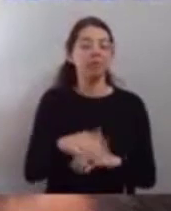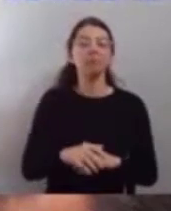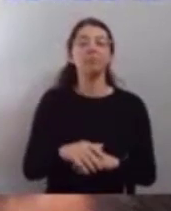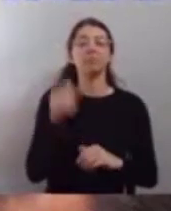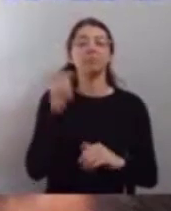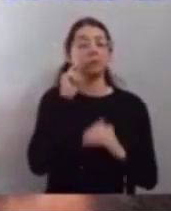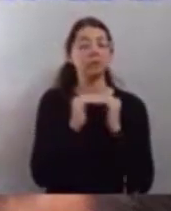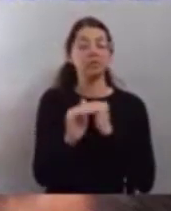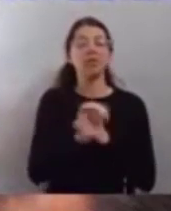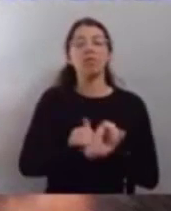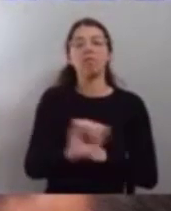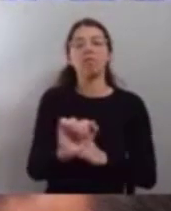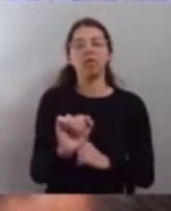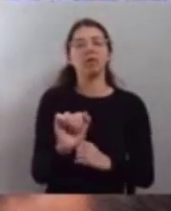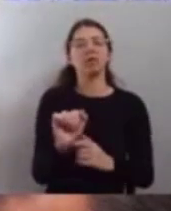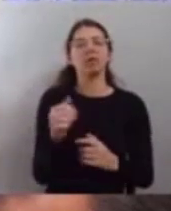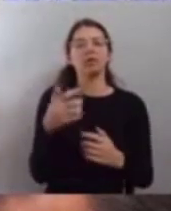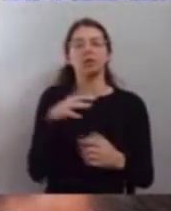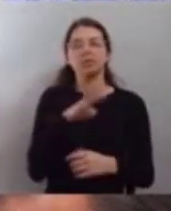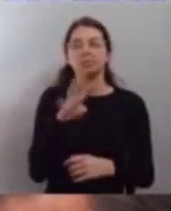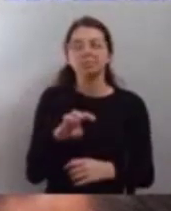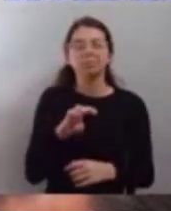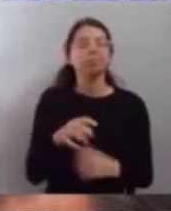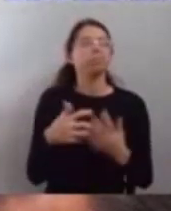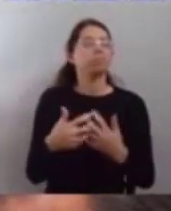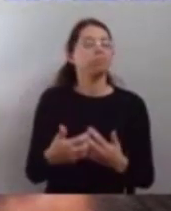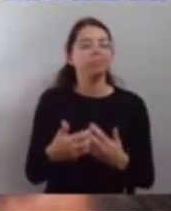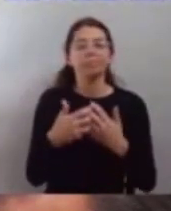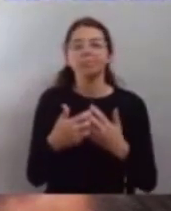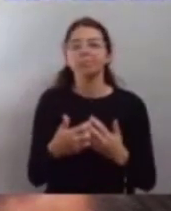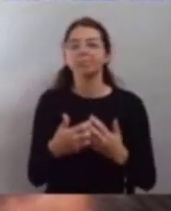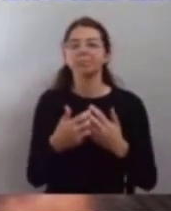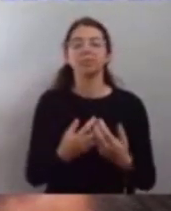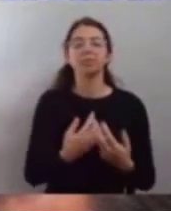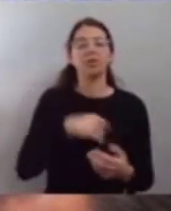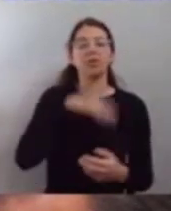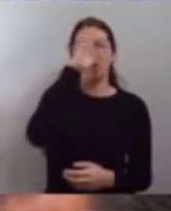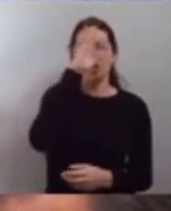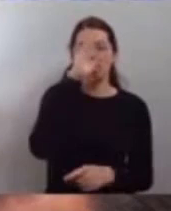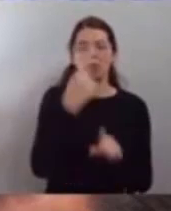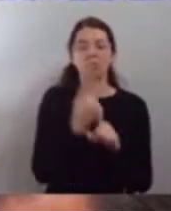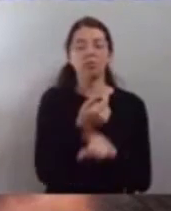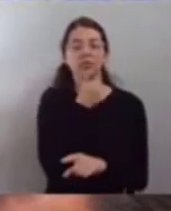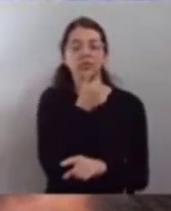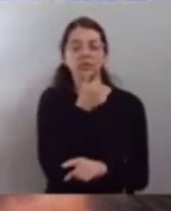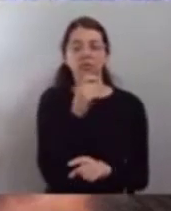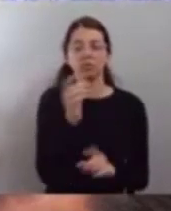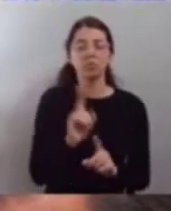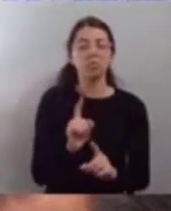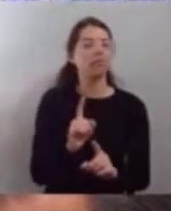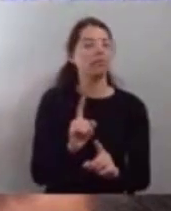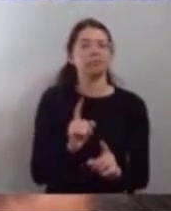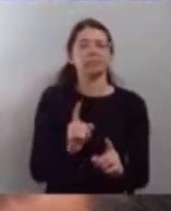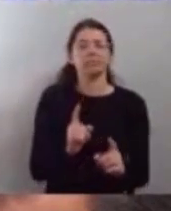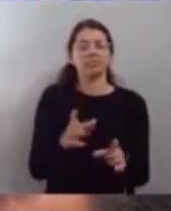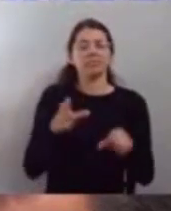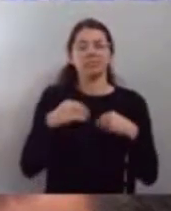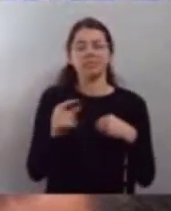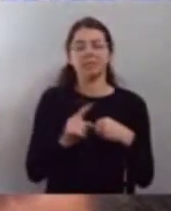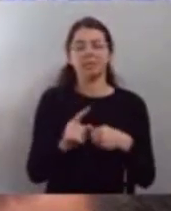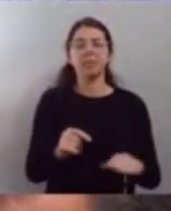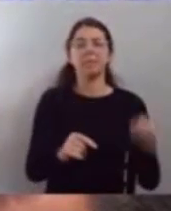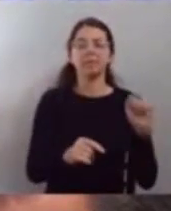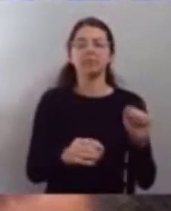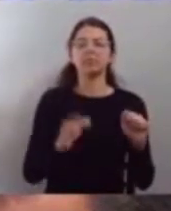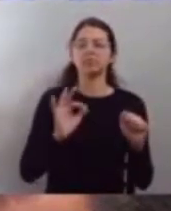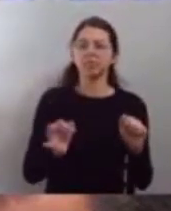permanentemente questionada não antecipar repensar e decidir é injustificável o PS saliente é valoriza ou empenho